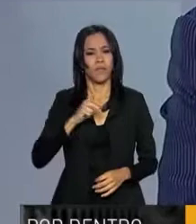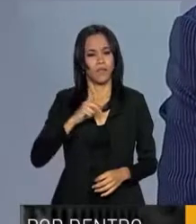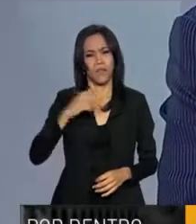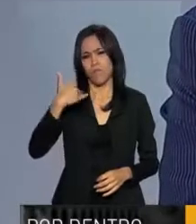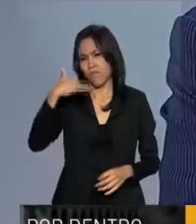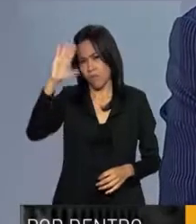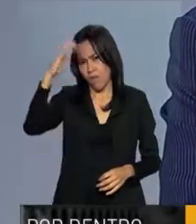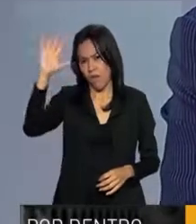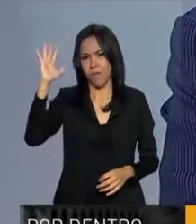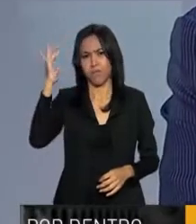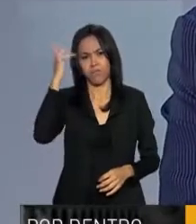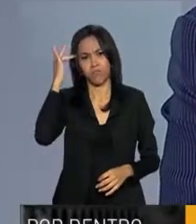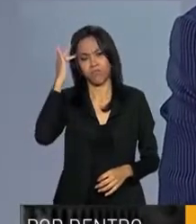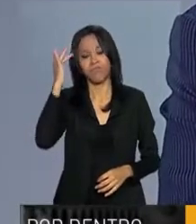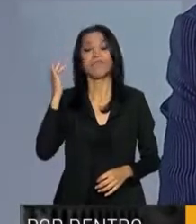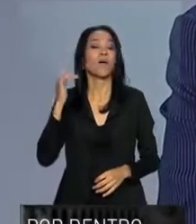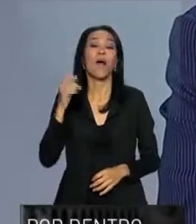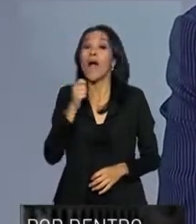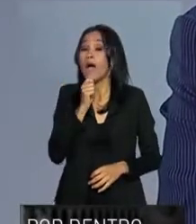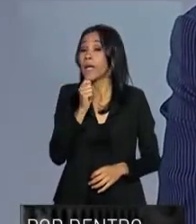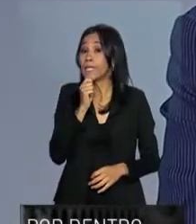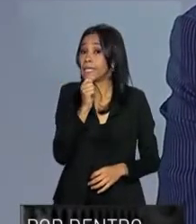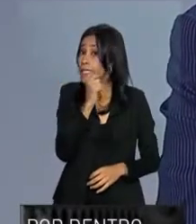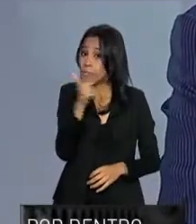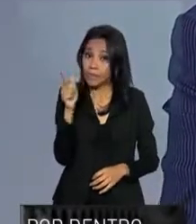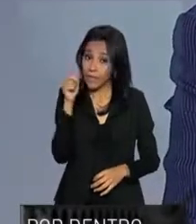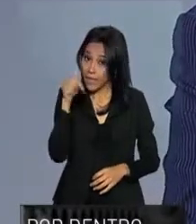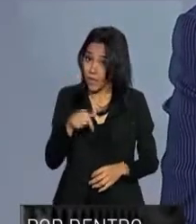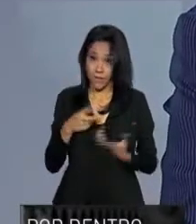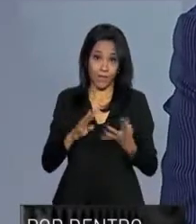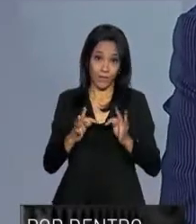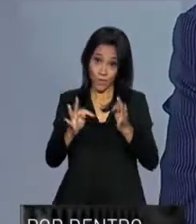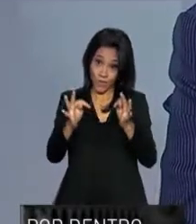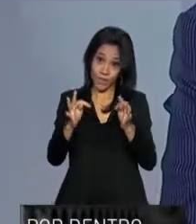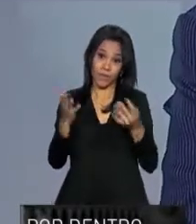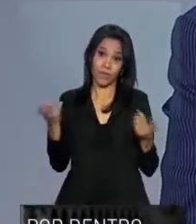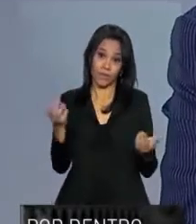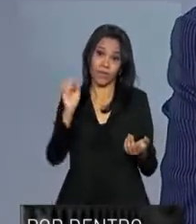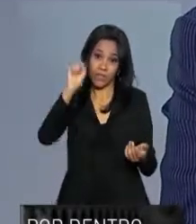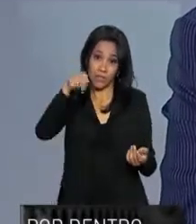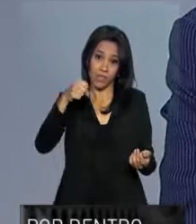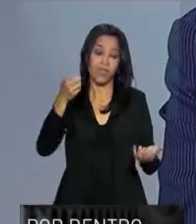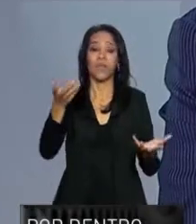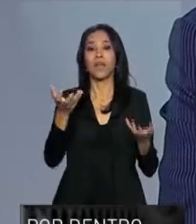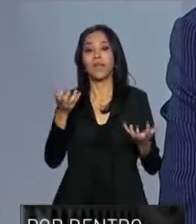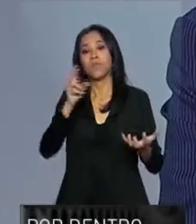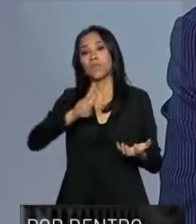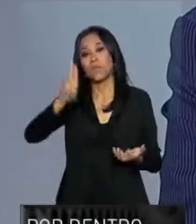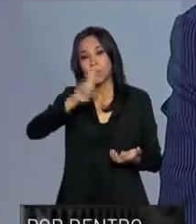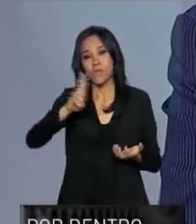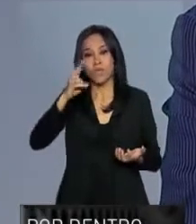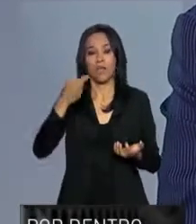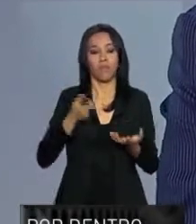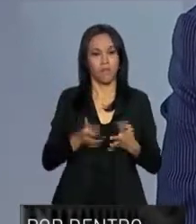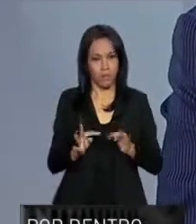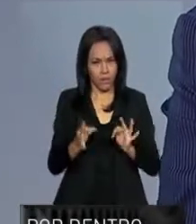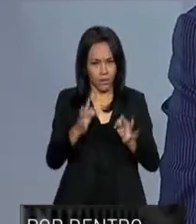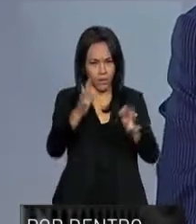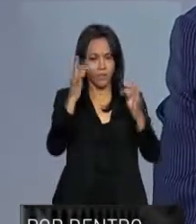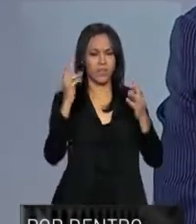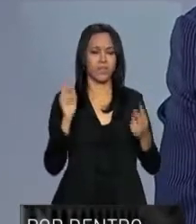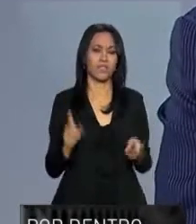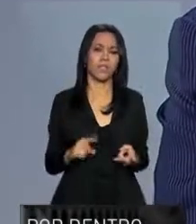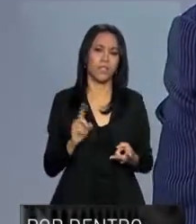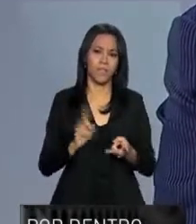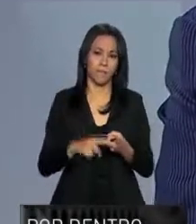o que nós ainda não o possui essa tecnologia todos desejamos sim fazer a utilização da tecnologia dos meios